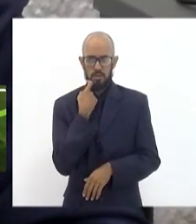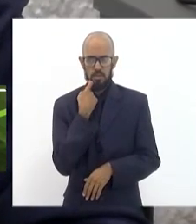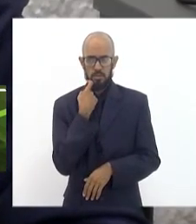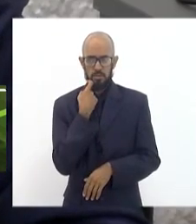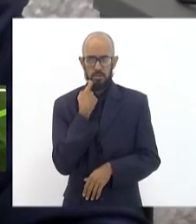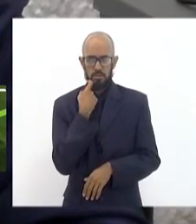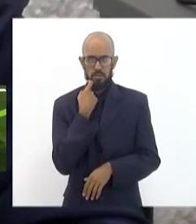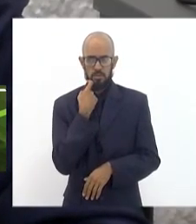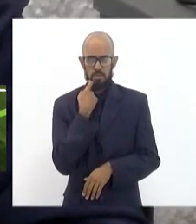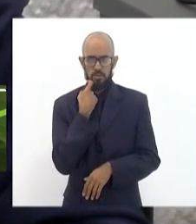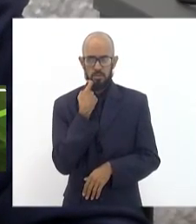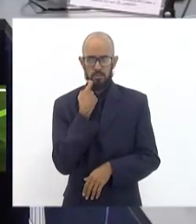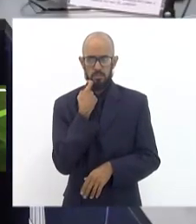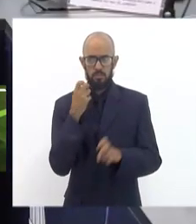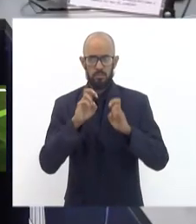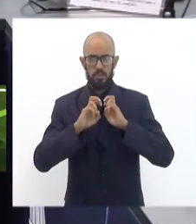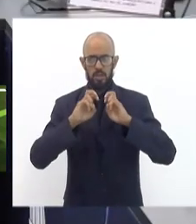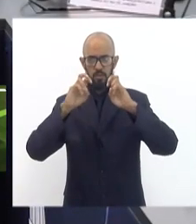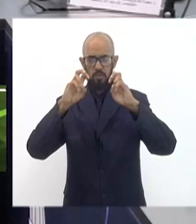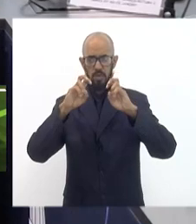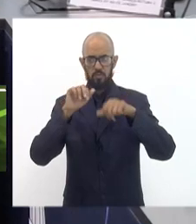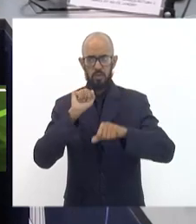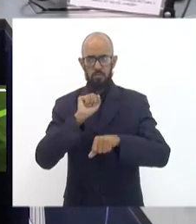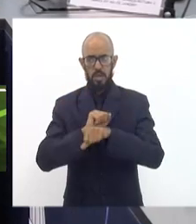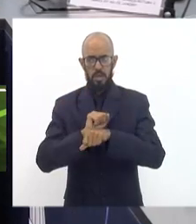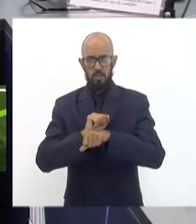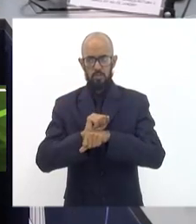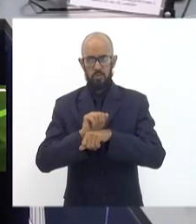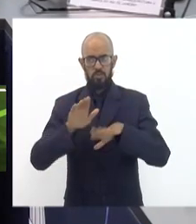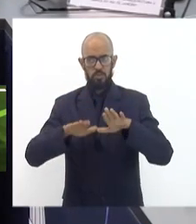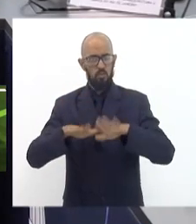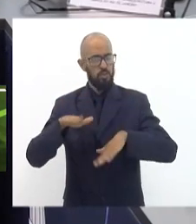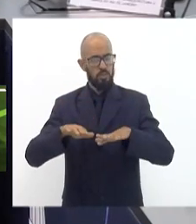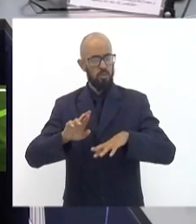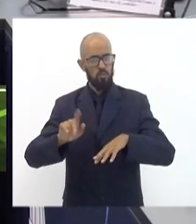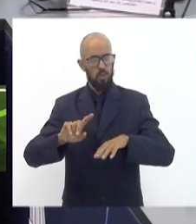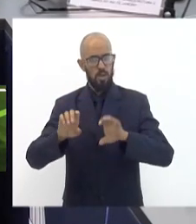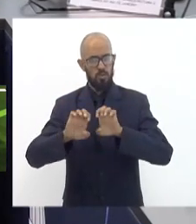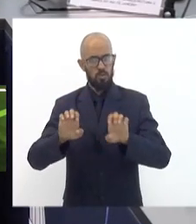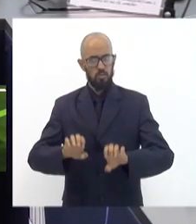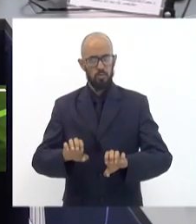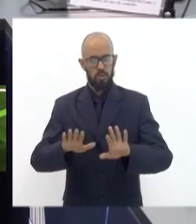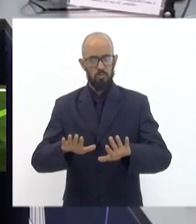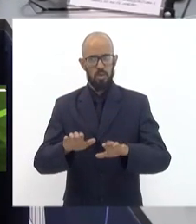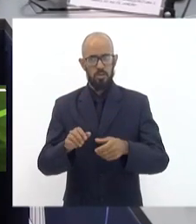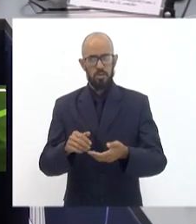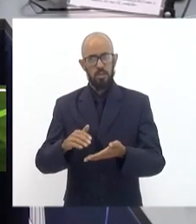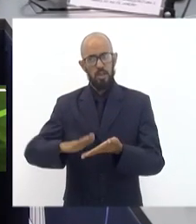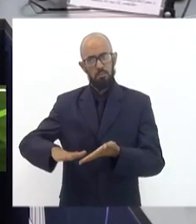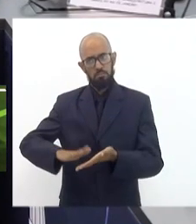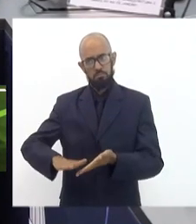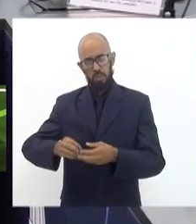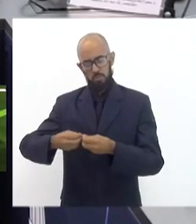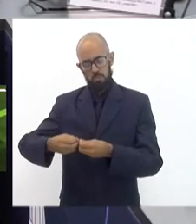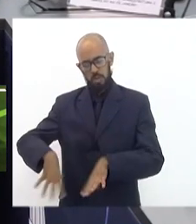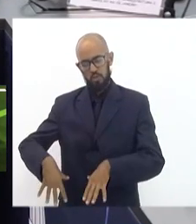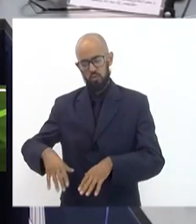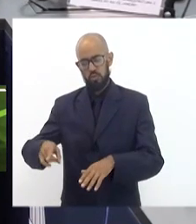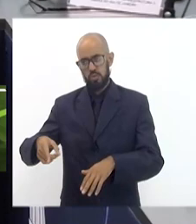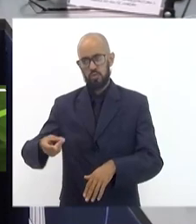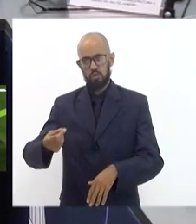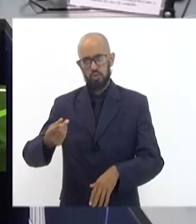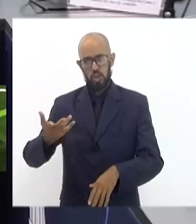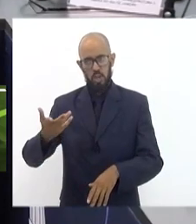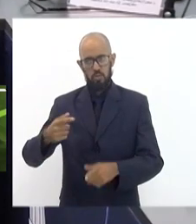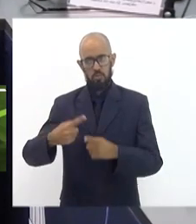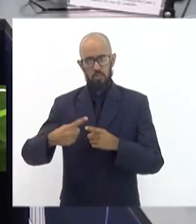no teleférico fica parado ele pode não ser estruturante mas ele tá jogando dinheiro fora porque ele não vai